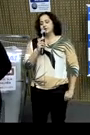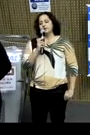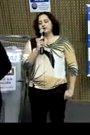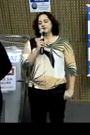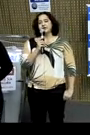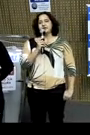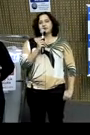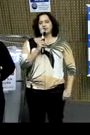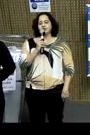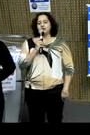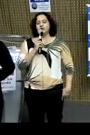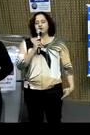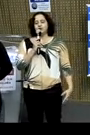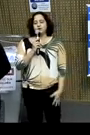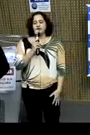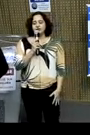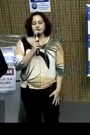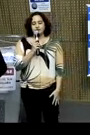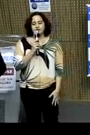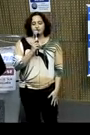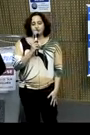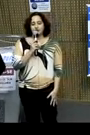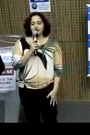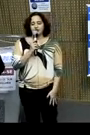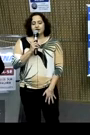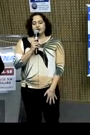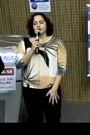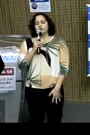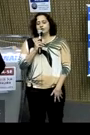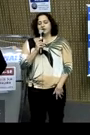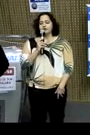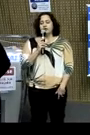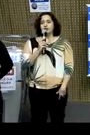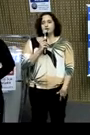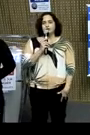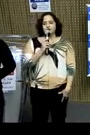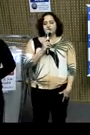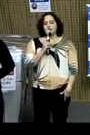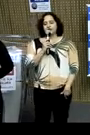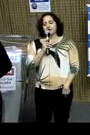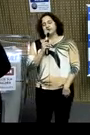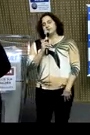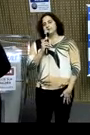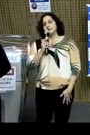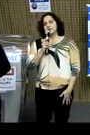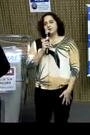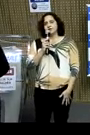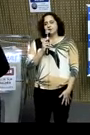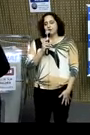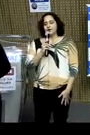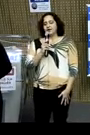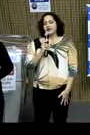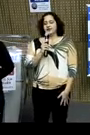e no primeiro semestre agora de 2021, 421. Um total de 2020, 46